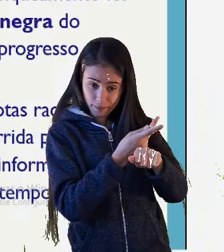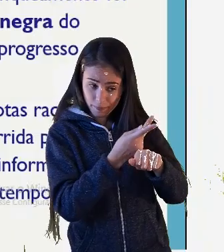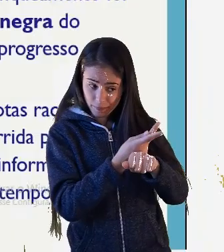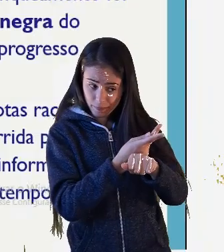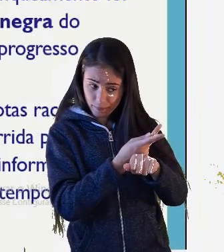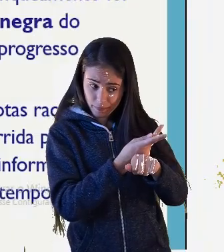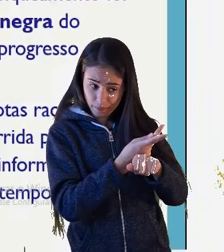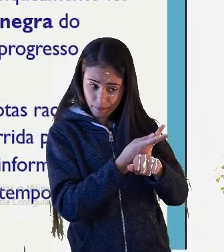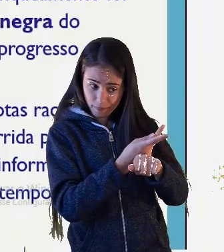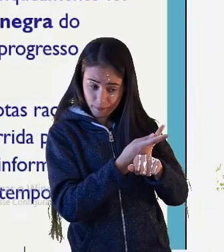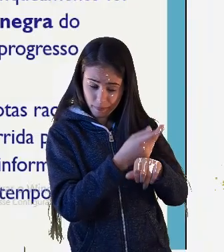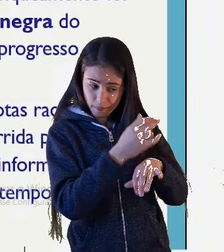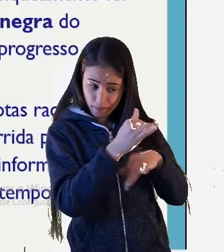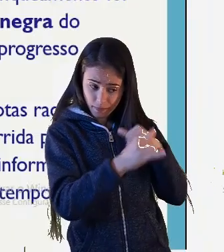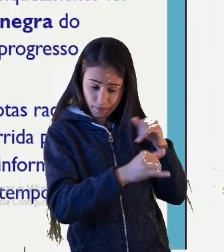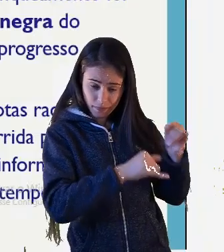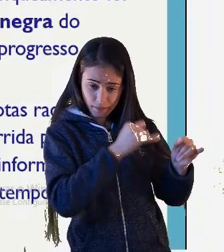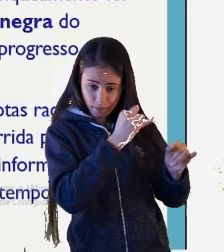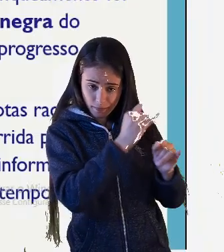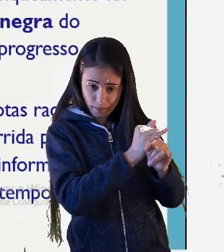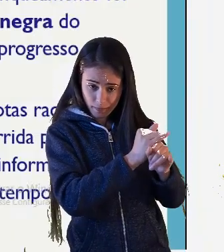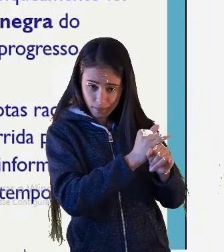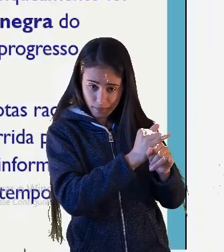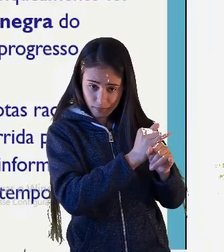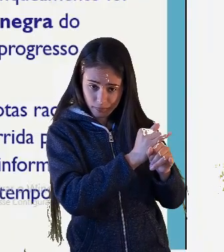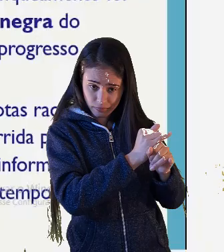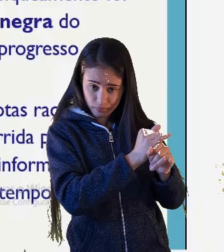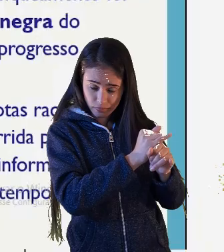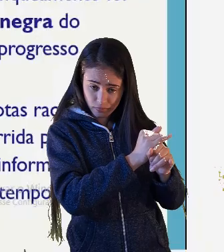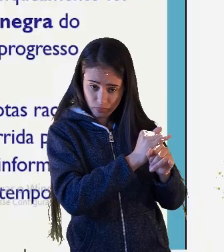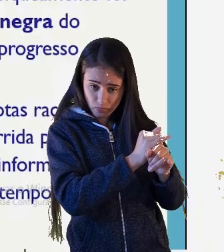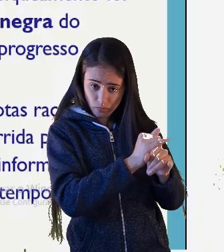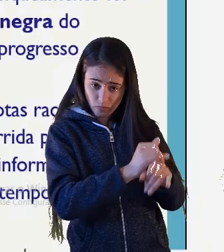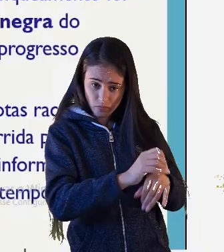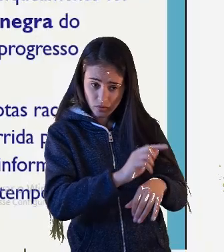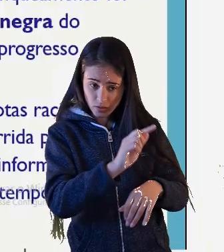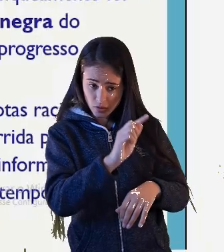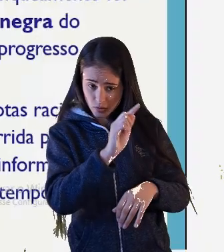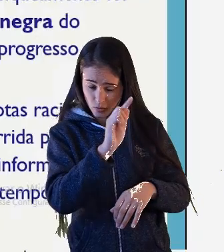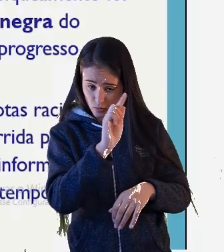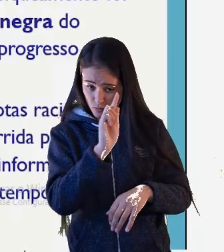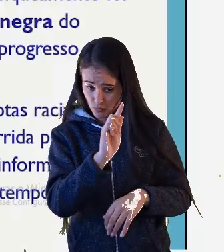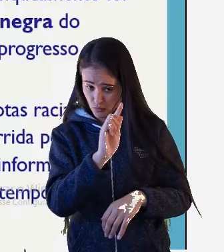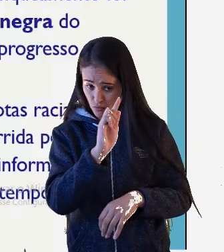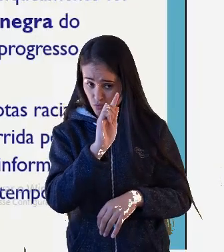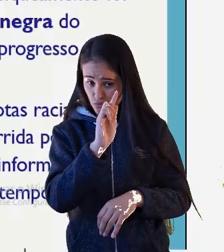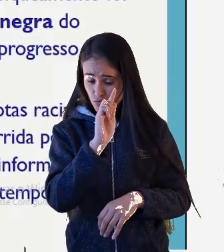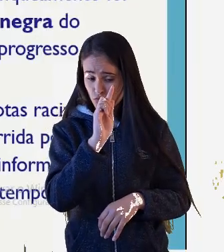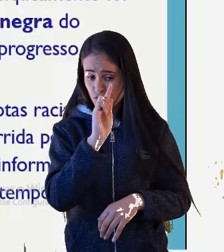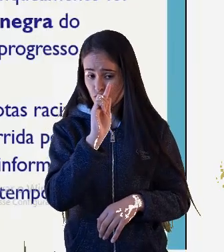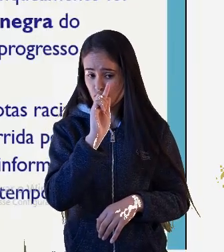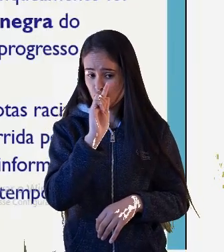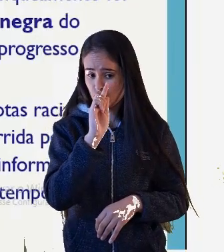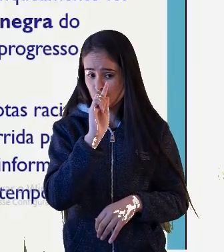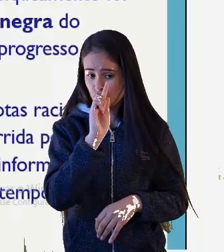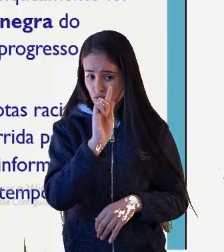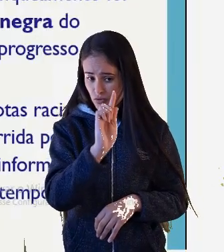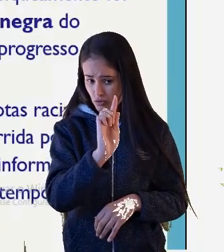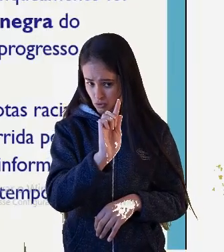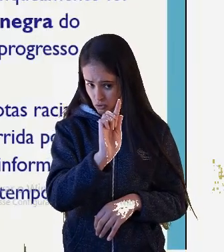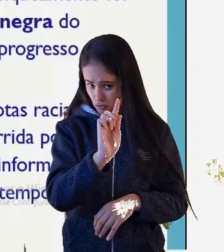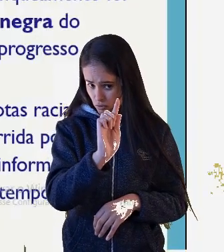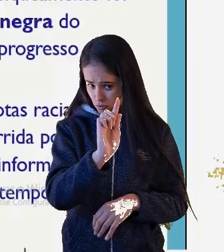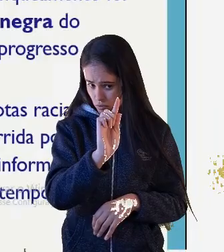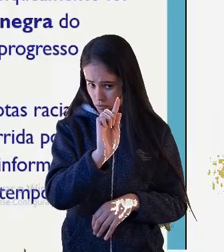né. Esse capítulo, então, do livro, ele desmascara a romantização da vinda dos europeus pobres após a